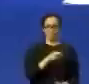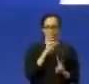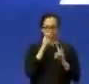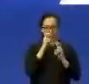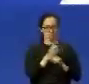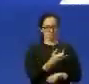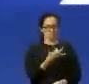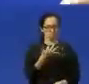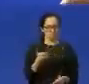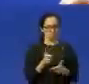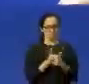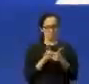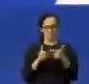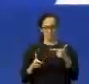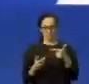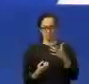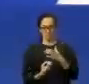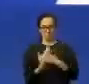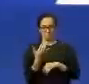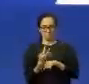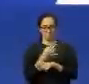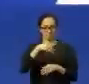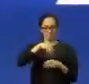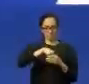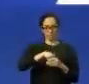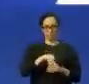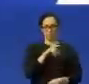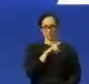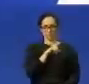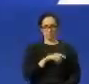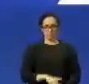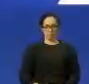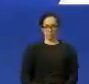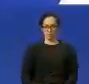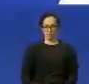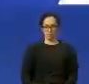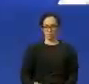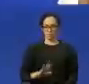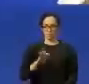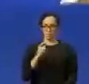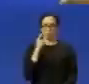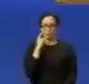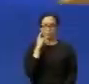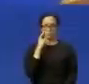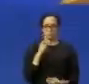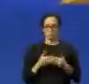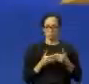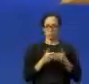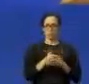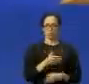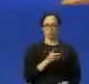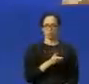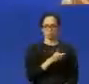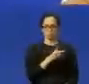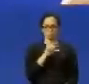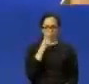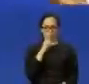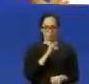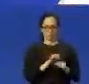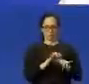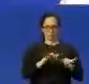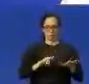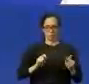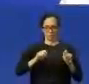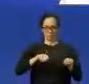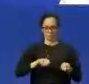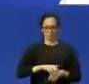eletromotriz dividido pela resistência interna. Ok? Então, se nós queremos manter a intensidade da corrente de curto-circuito